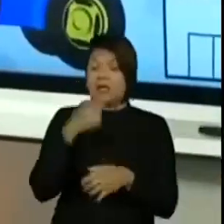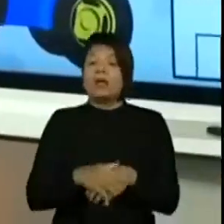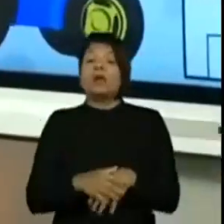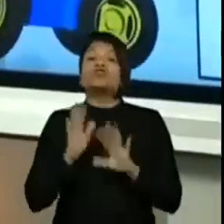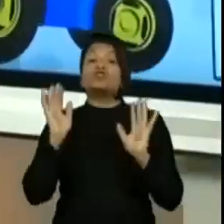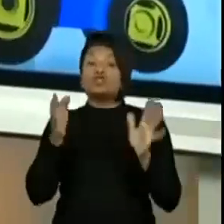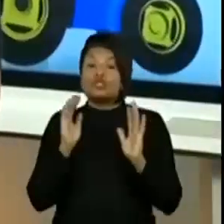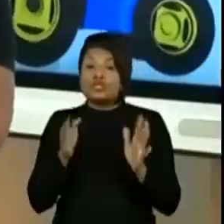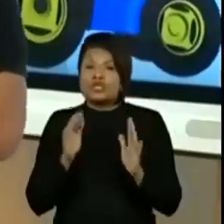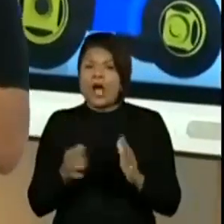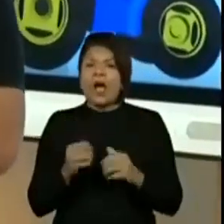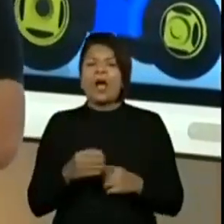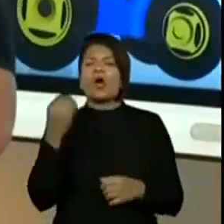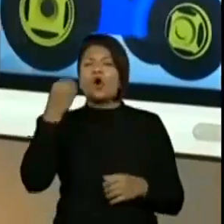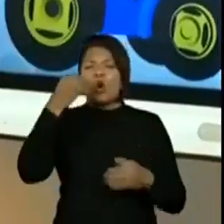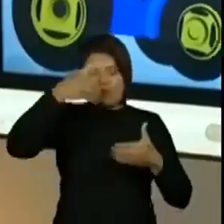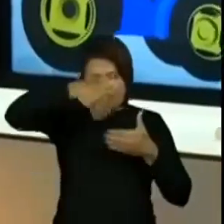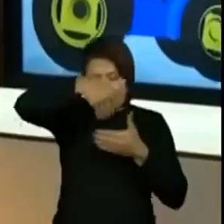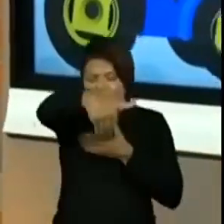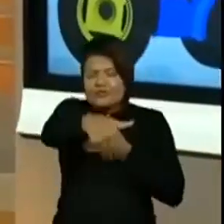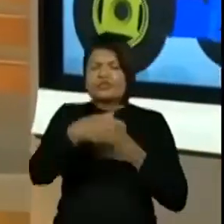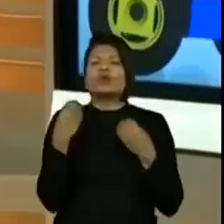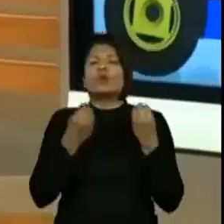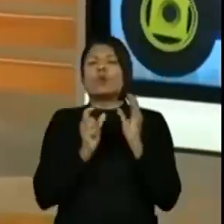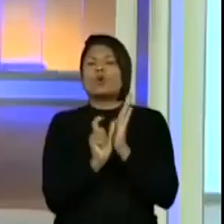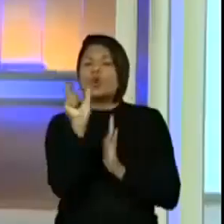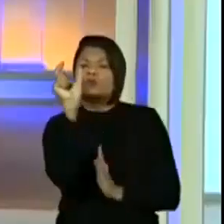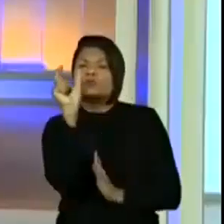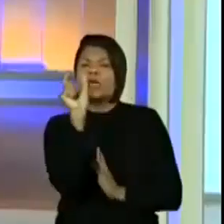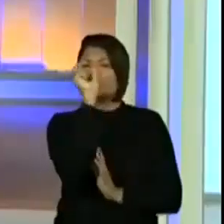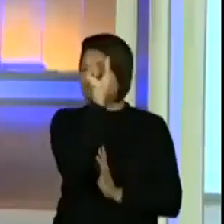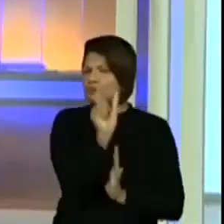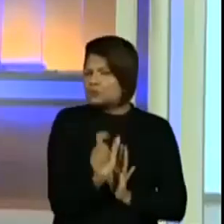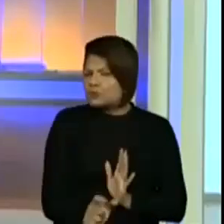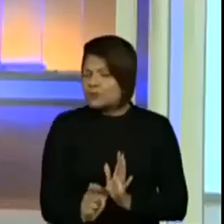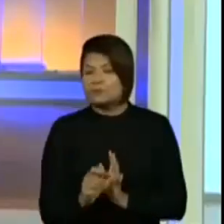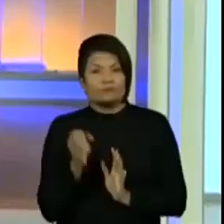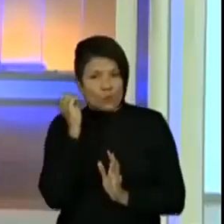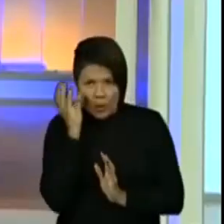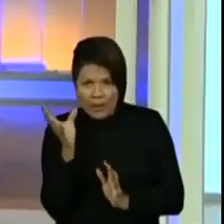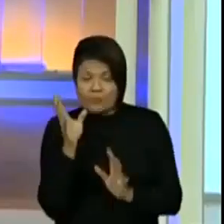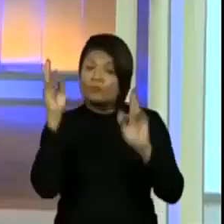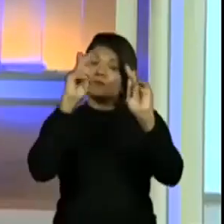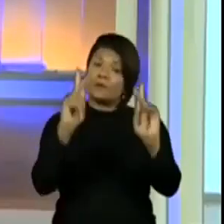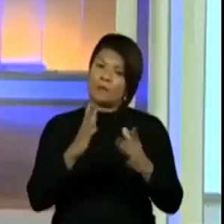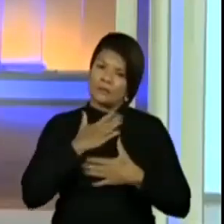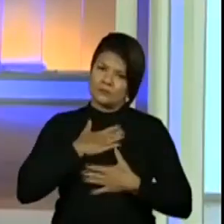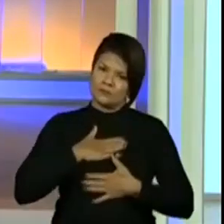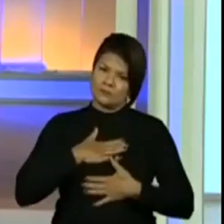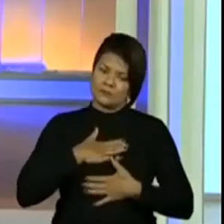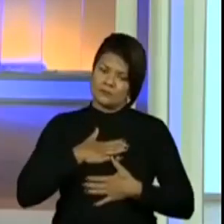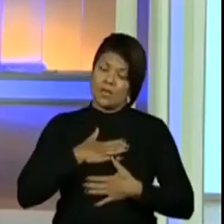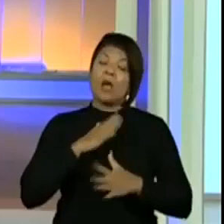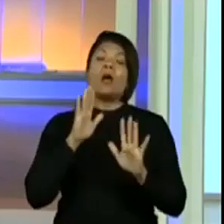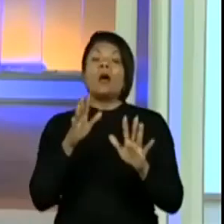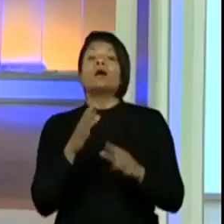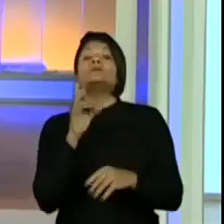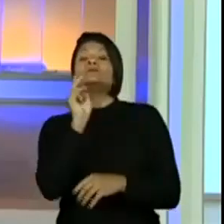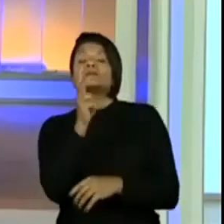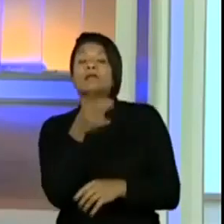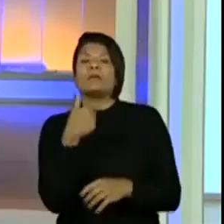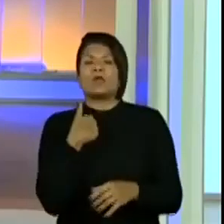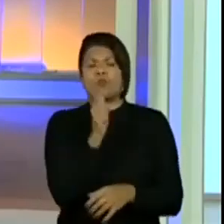pequeno fichamento ou anotar pequenos conceitos. Não lembra? Fique em paz. Para cada palavra que o professor